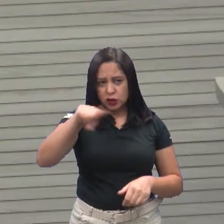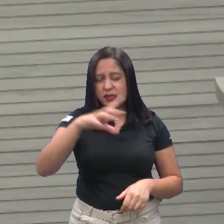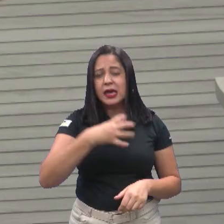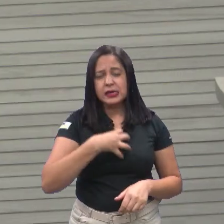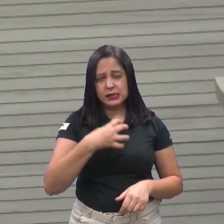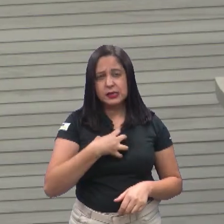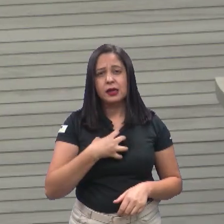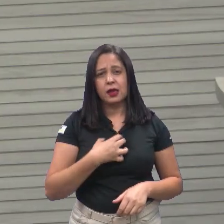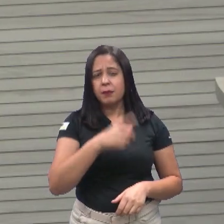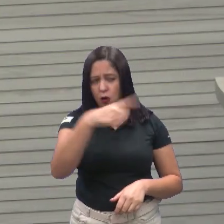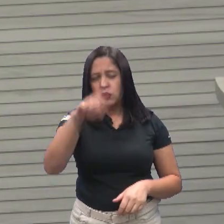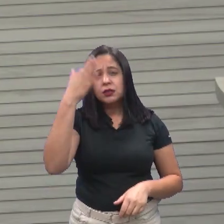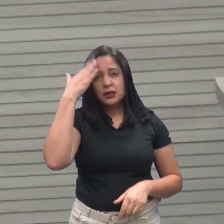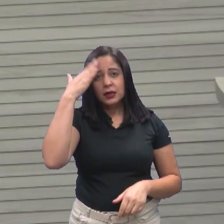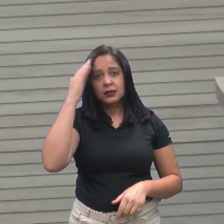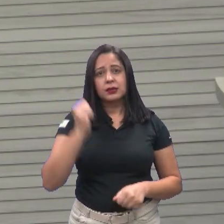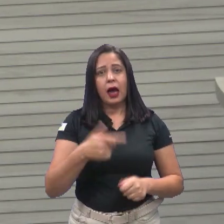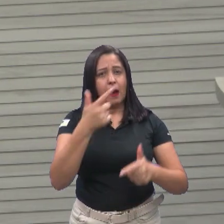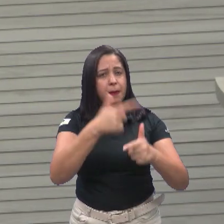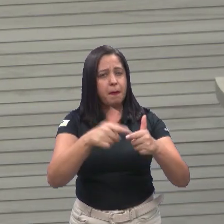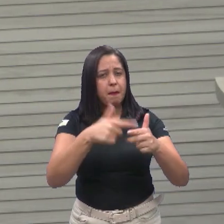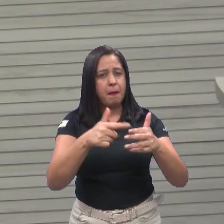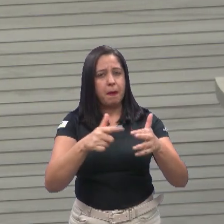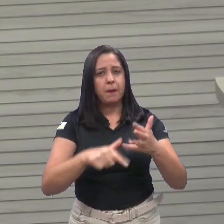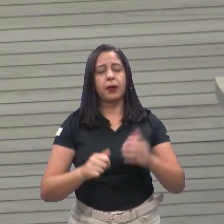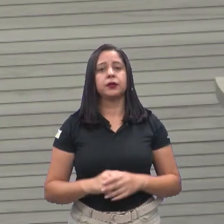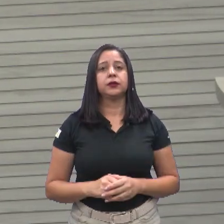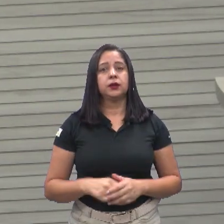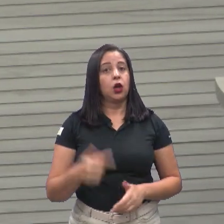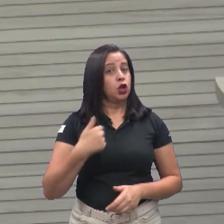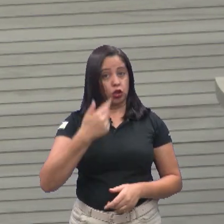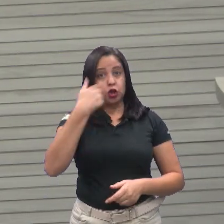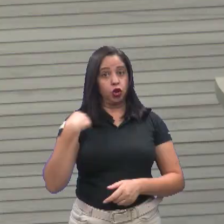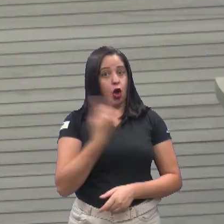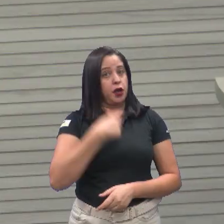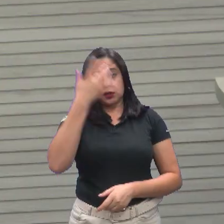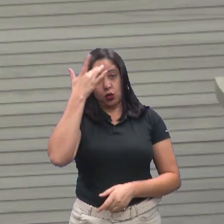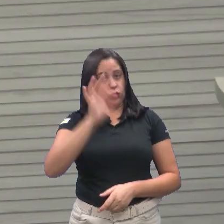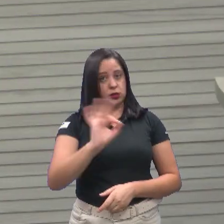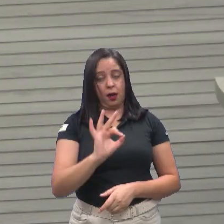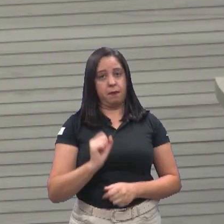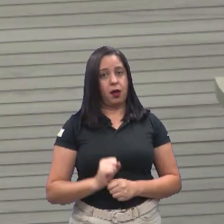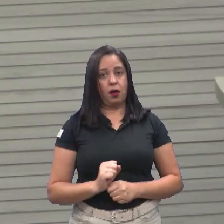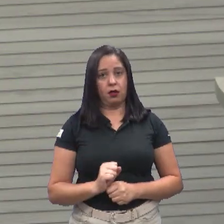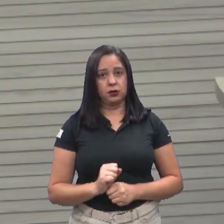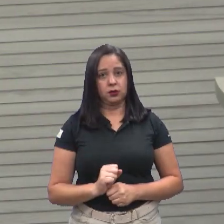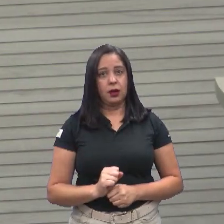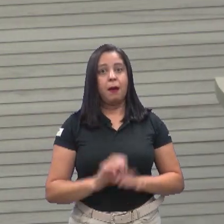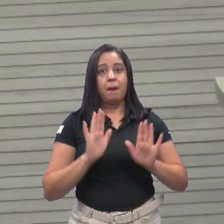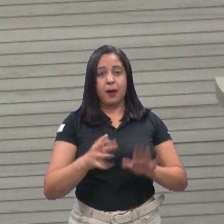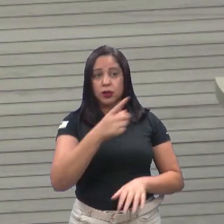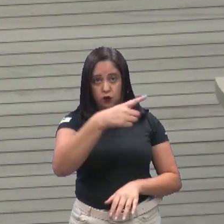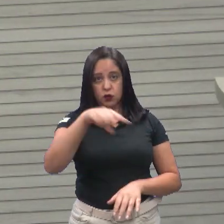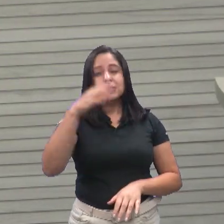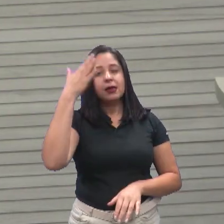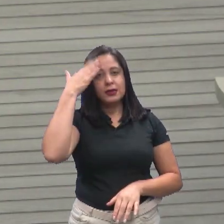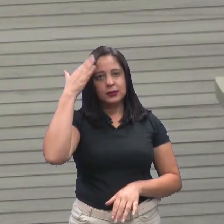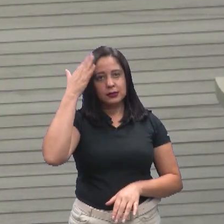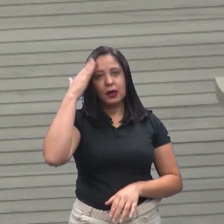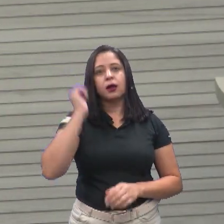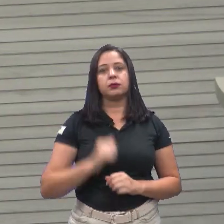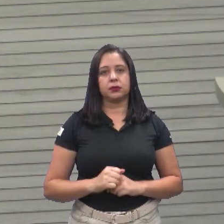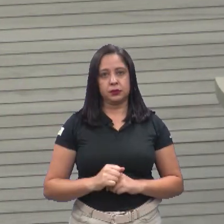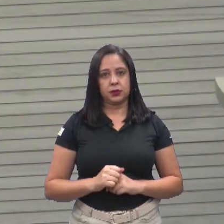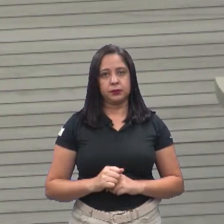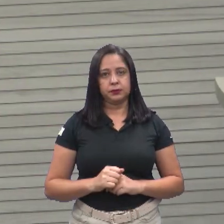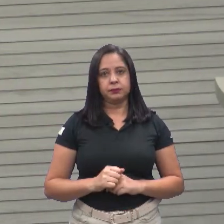pele quais são as verdadeiras necessidades. Nós não sabemos o que vocês sentem na pele. A gente tem uma noção, a